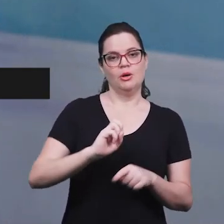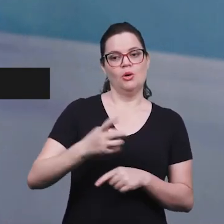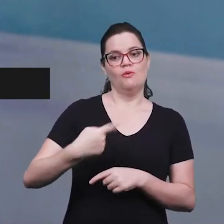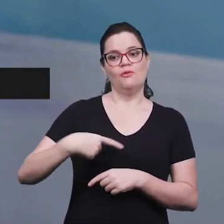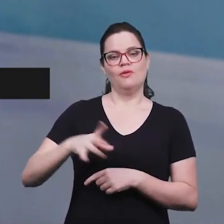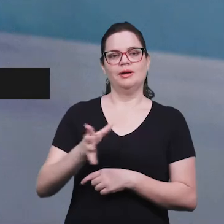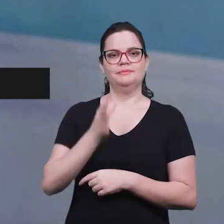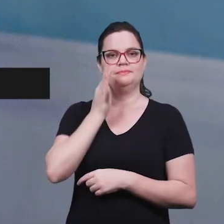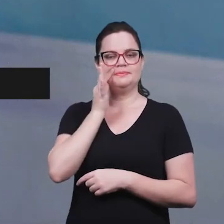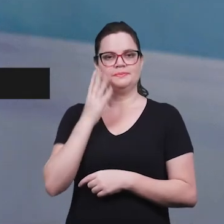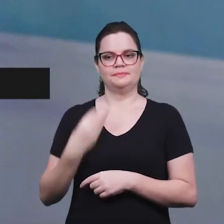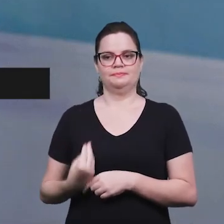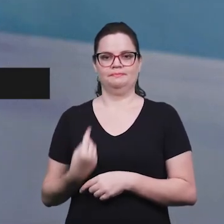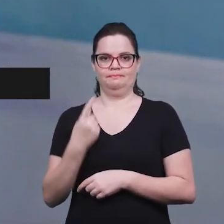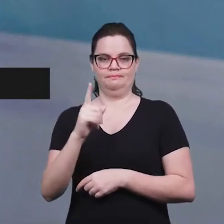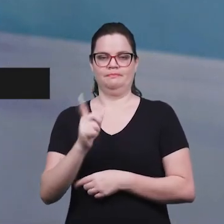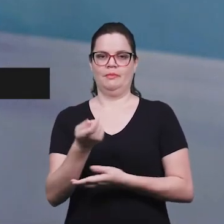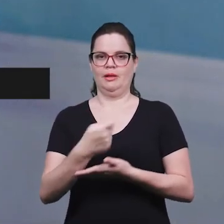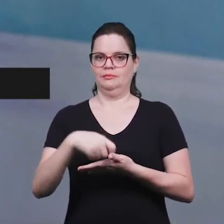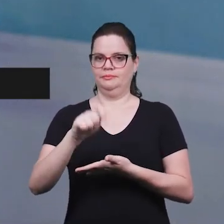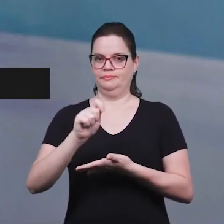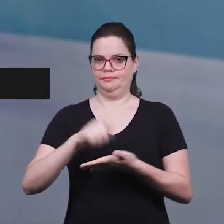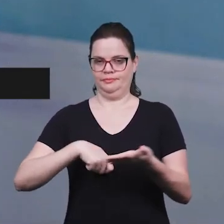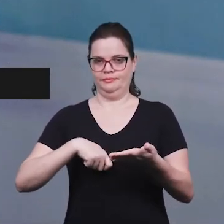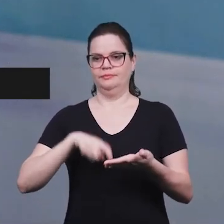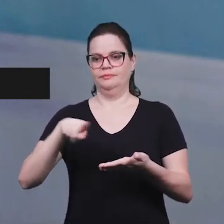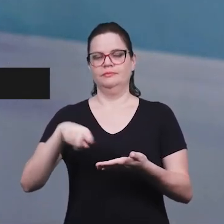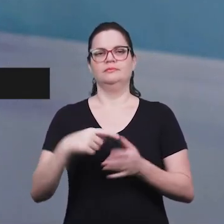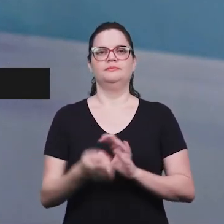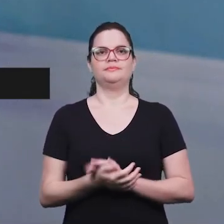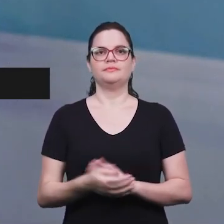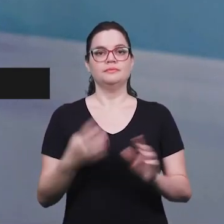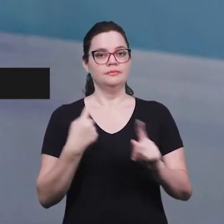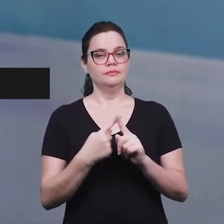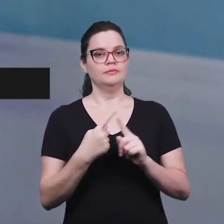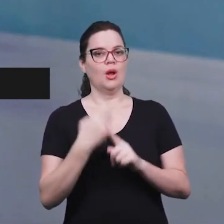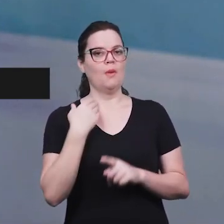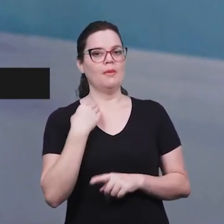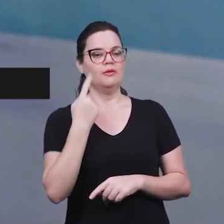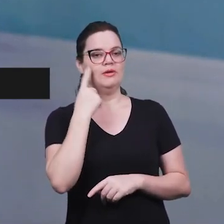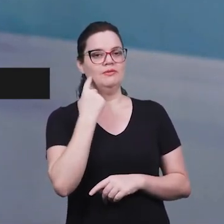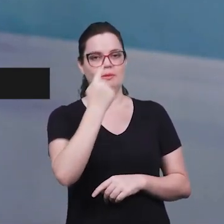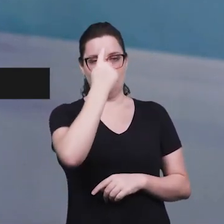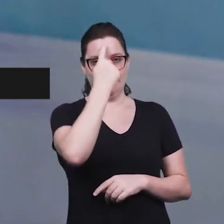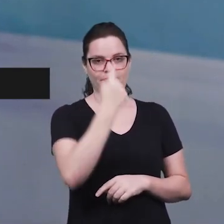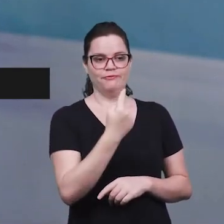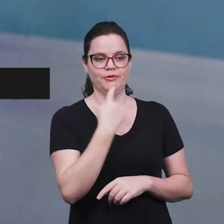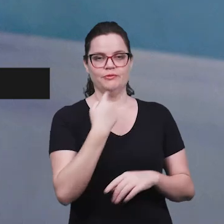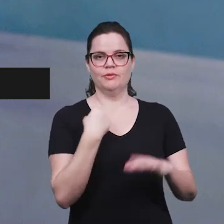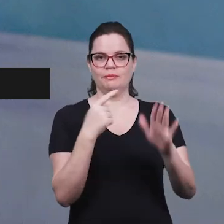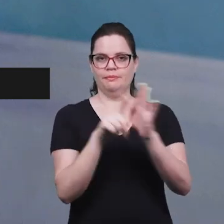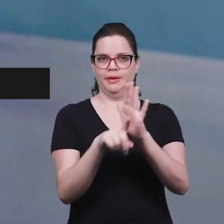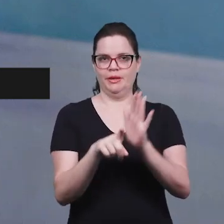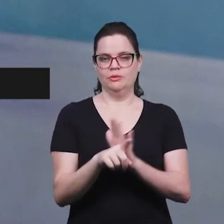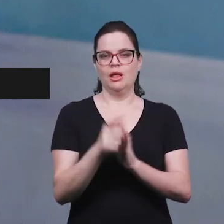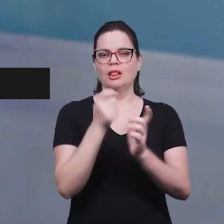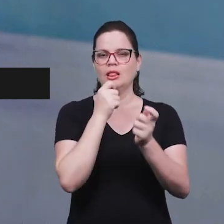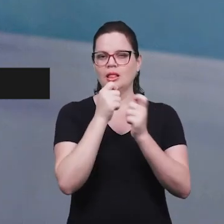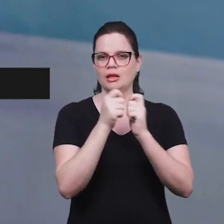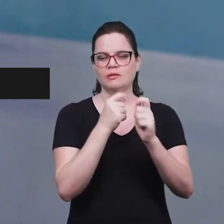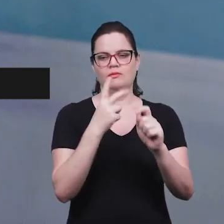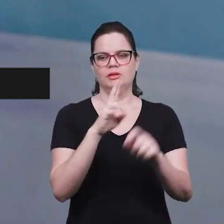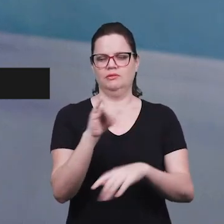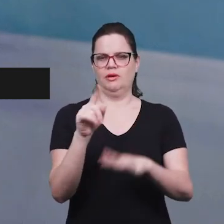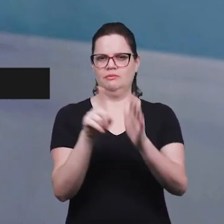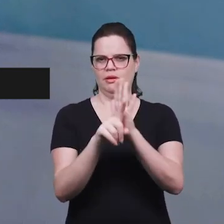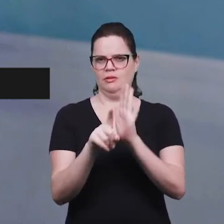É importante que o banco ele sempre vai identificar o perfil do investidor. Ele vai fazer algumas perguntas, alguma entrevista